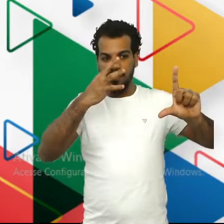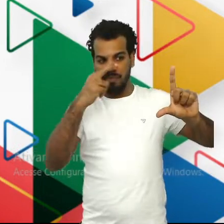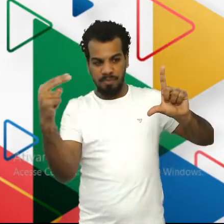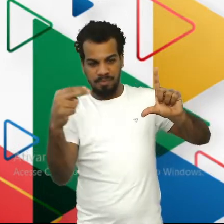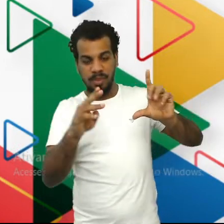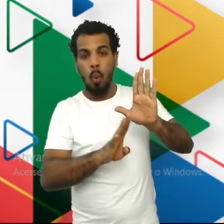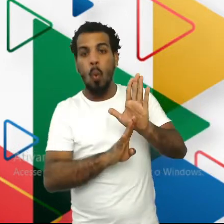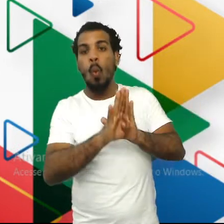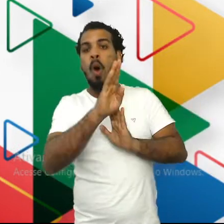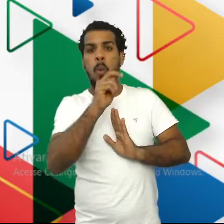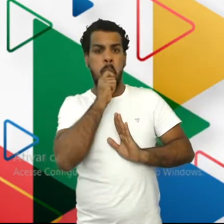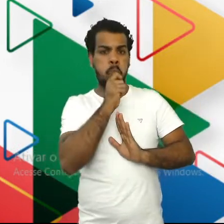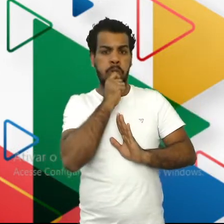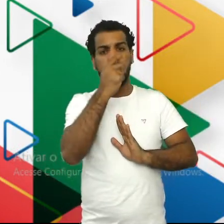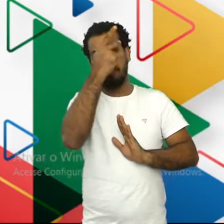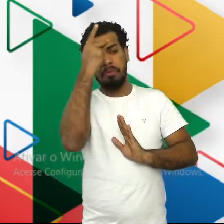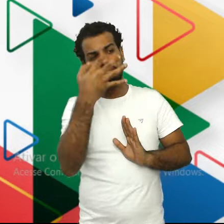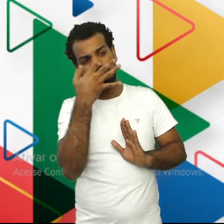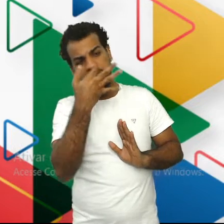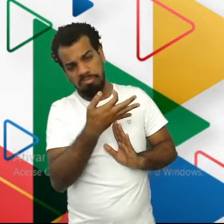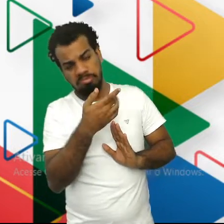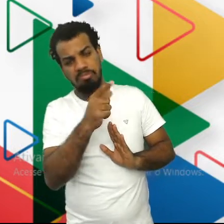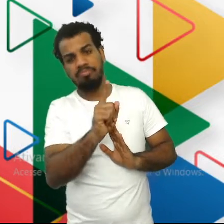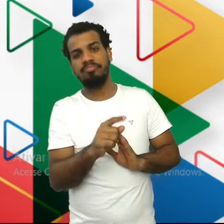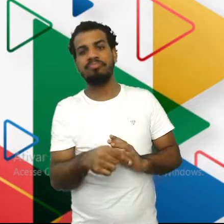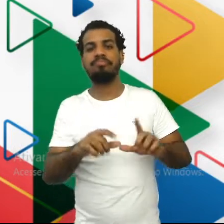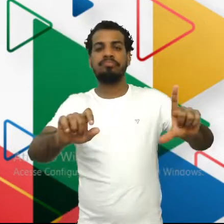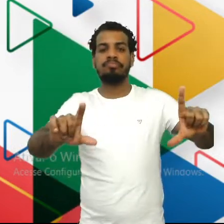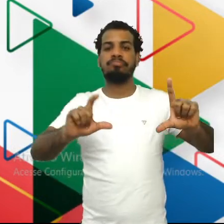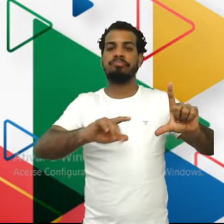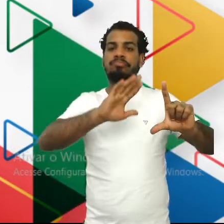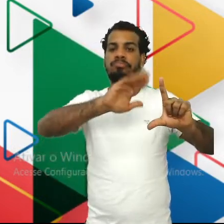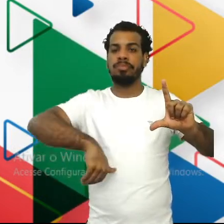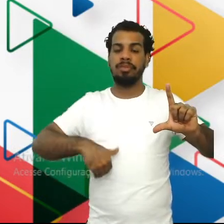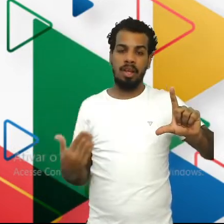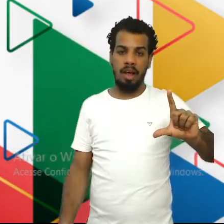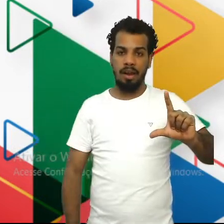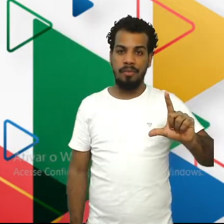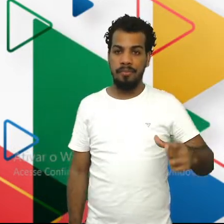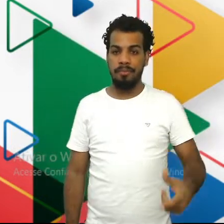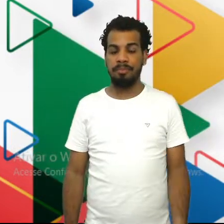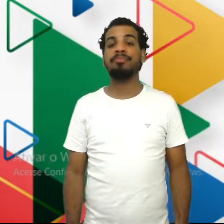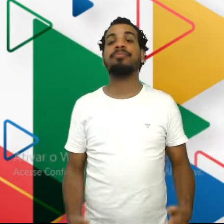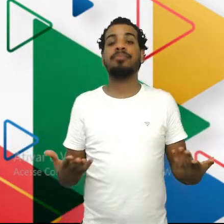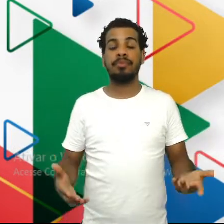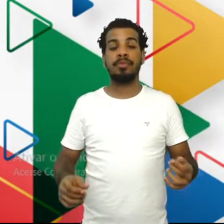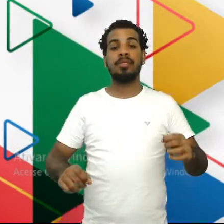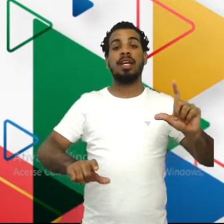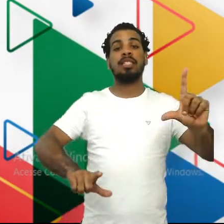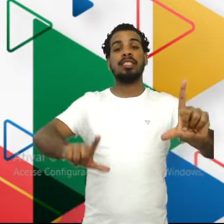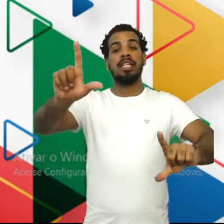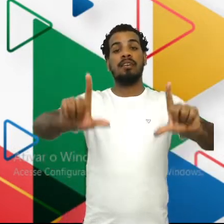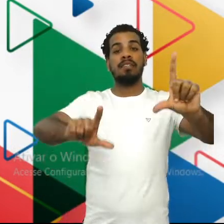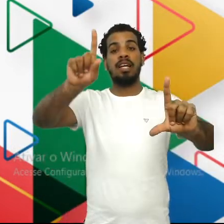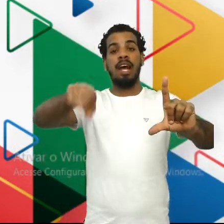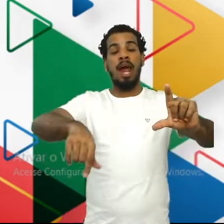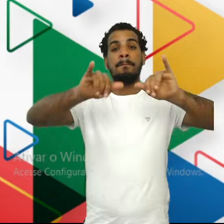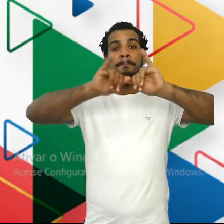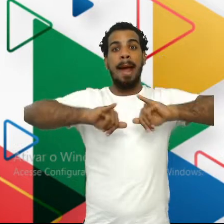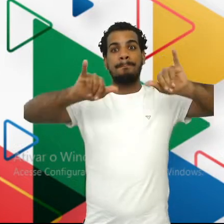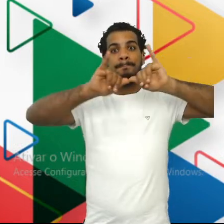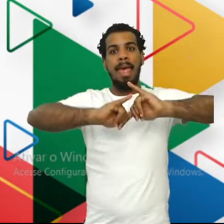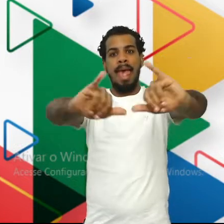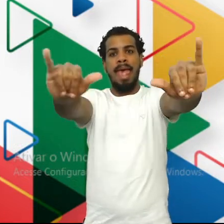não consomem o produto, então esse programa tem que ser tirado do ar. Não é à toa que a TV é a arte da